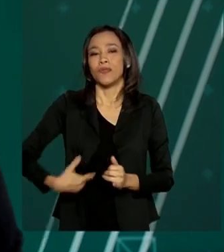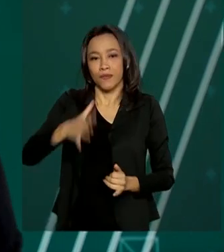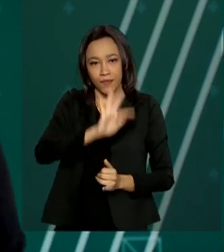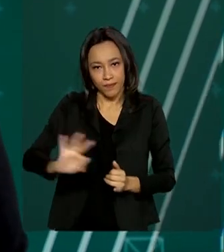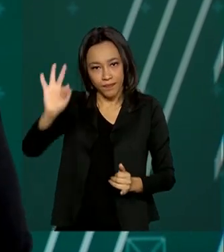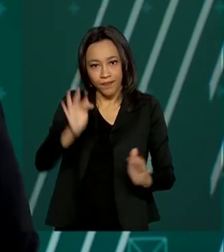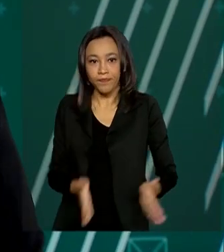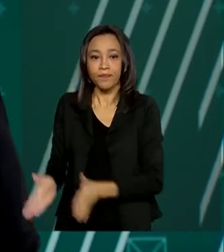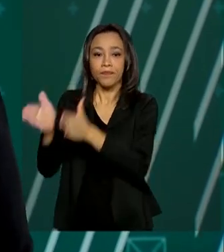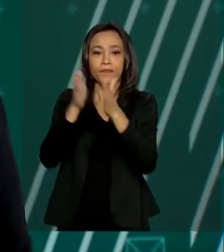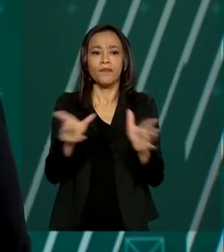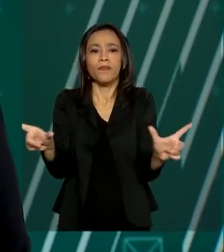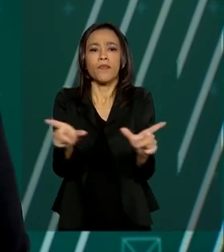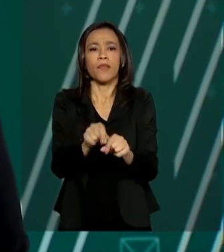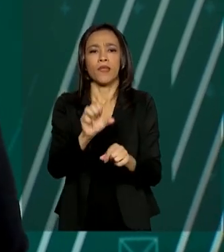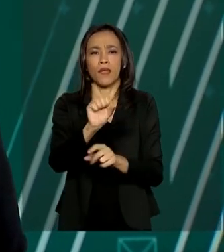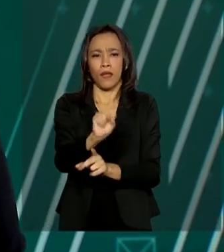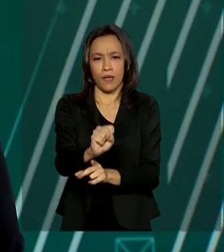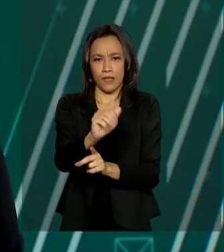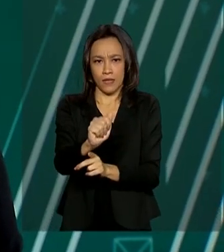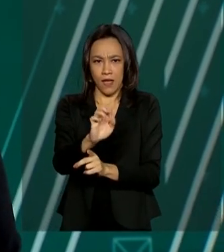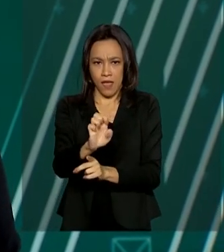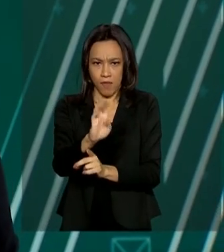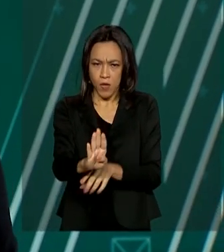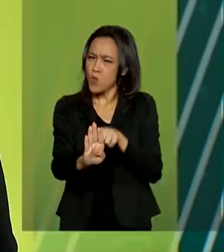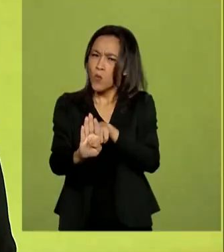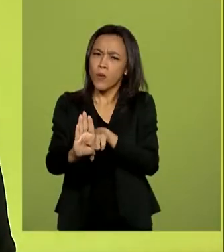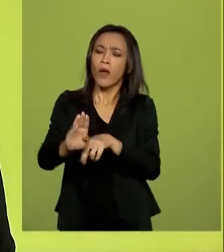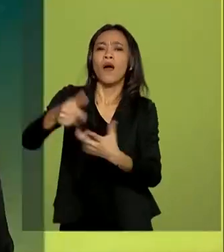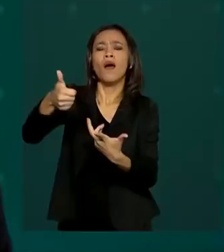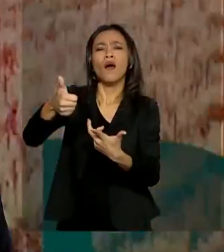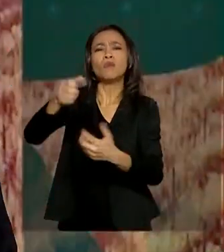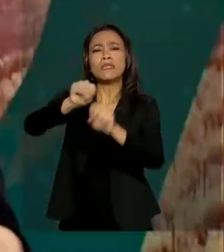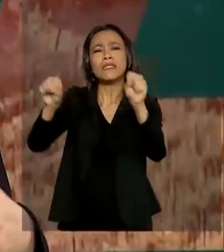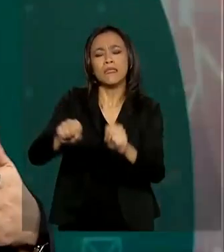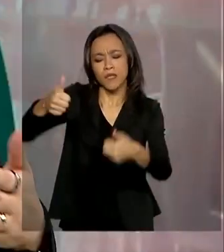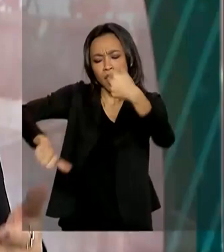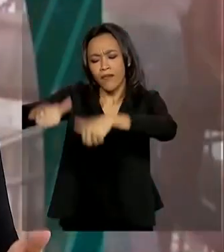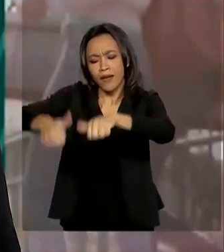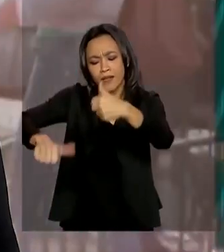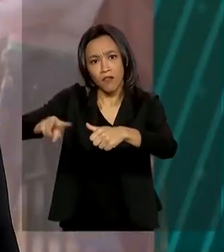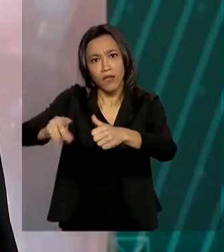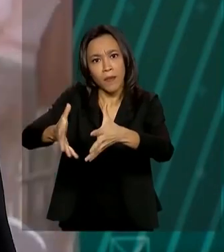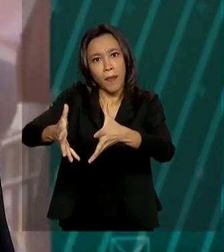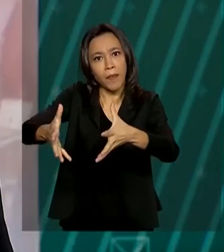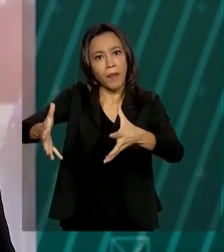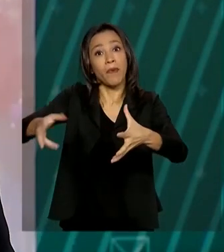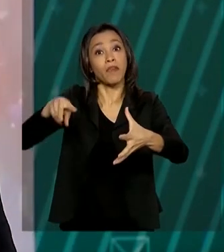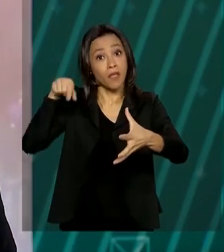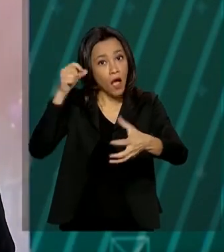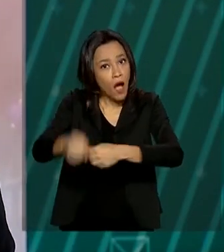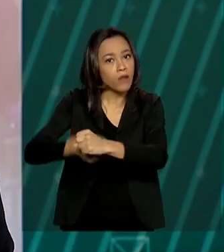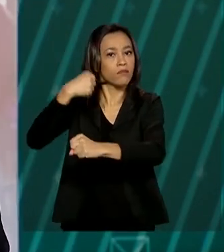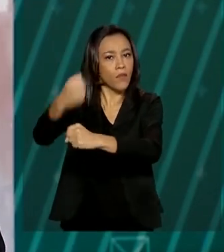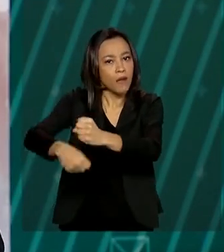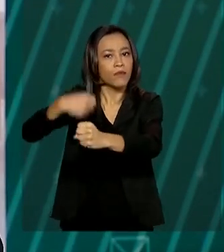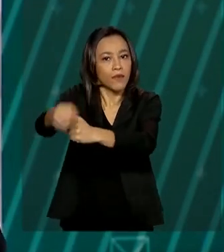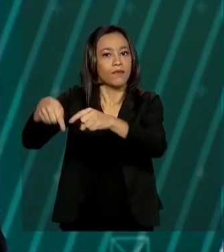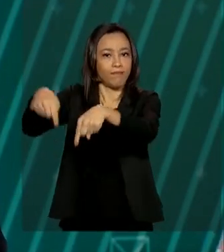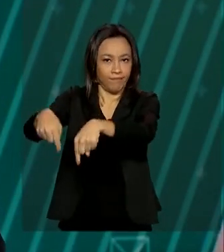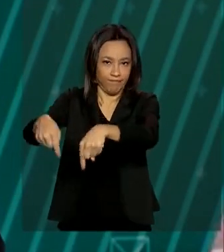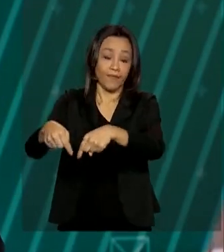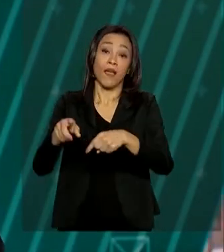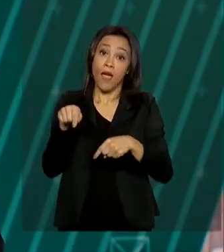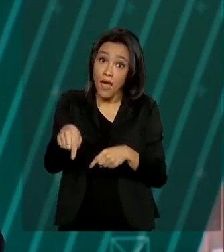O SAEB, Sistema de Avaliação da Educação Básica, será ampliado e passará a ser anual. Além disso, a prova